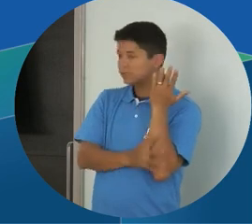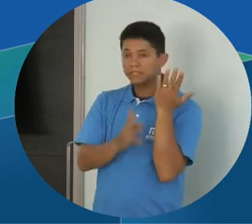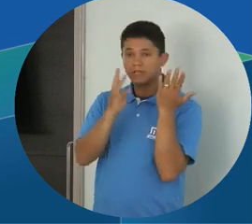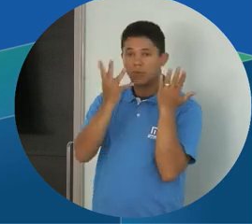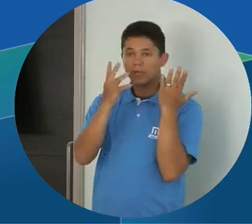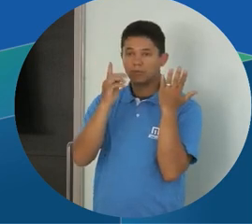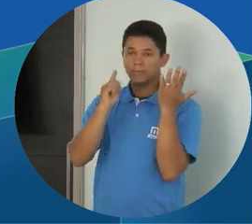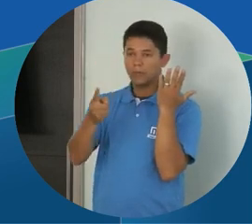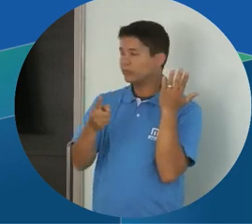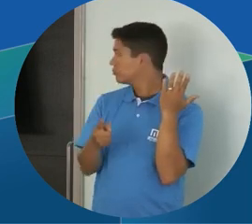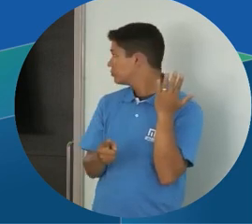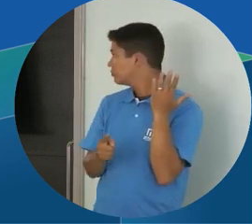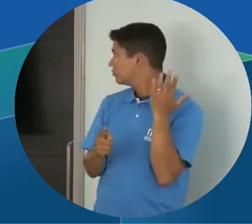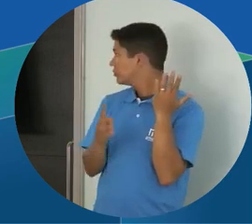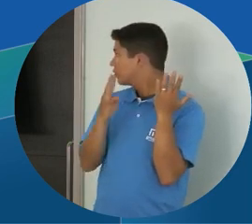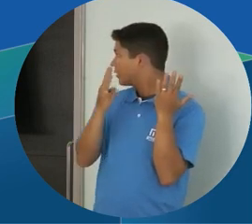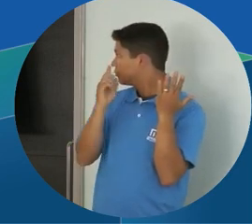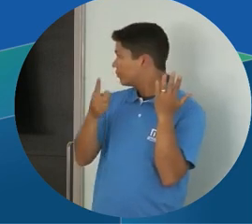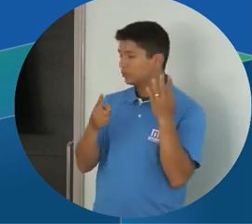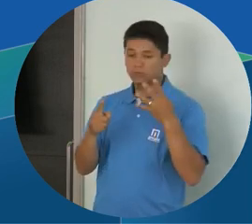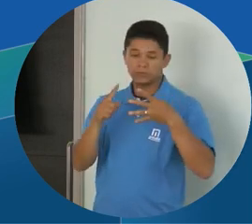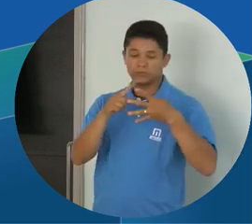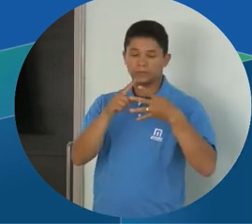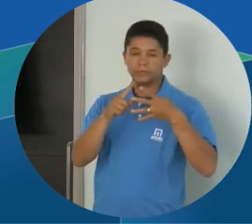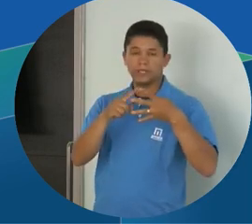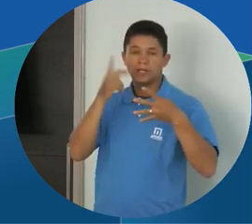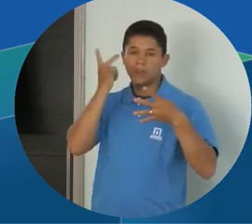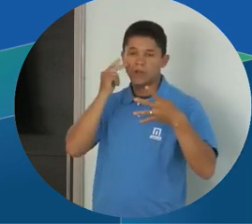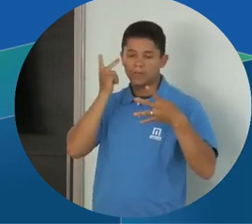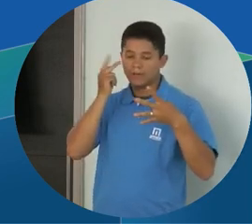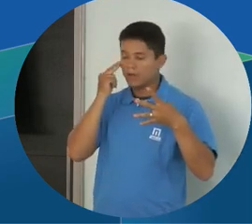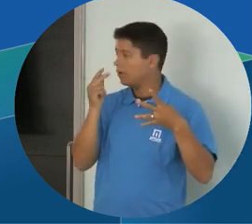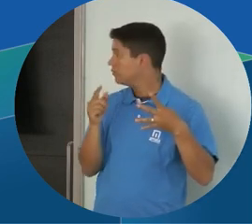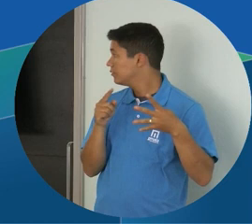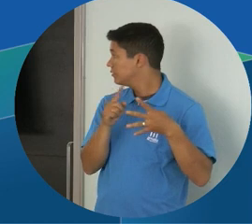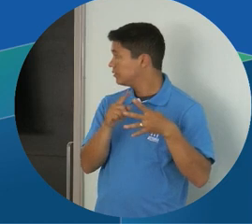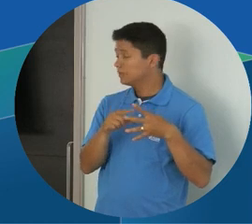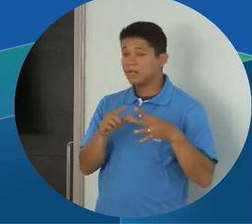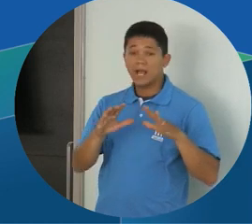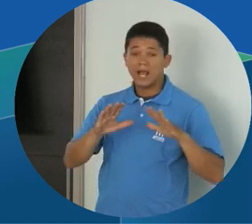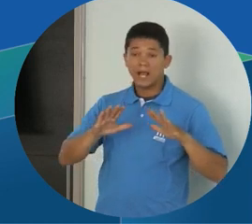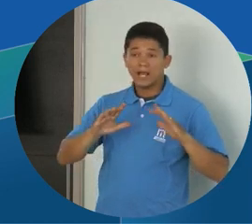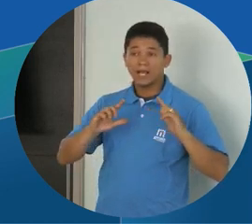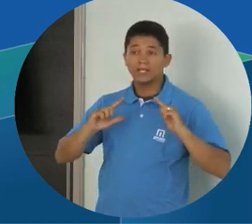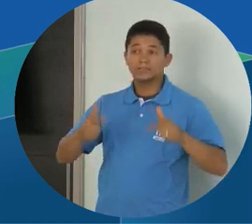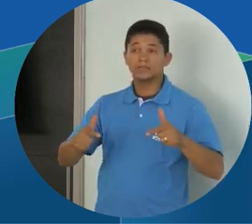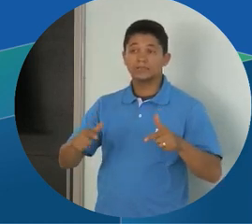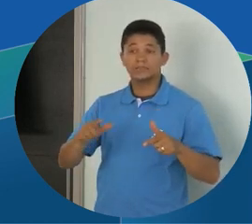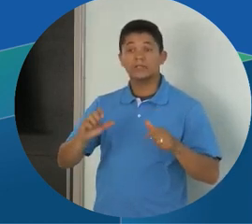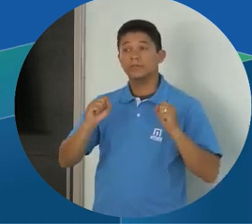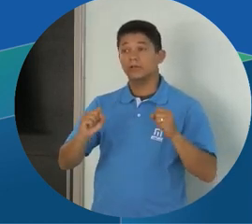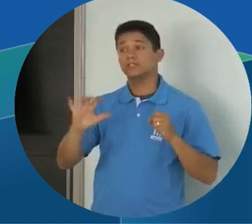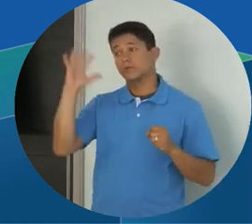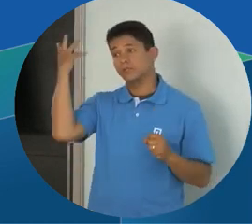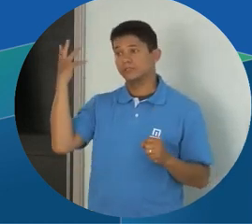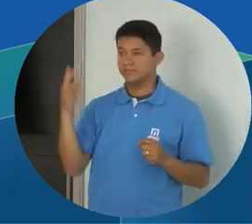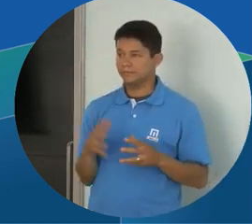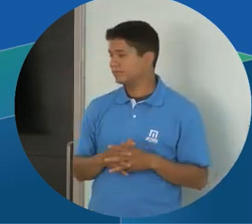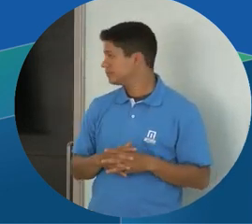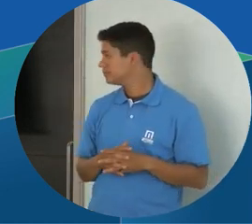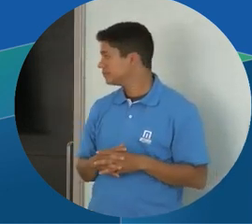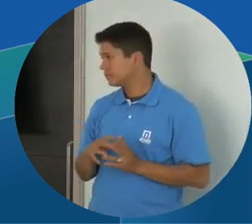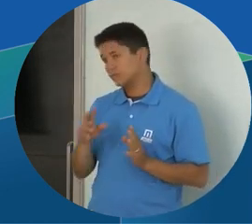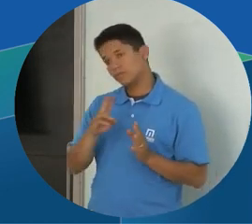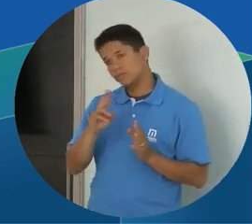é a condição normal, onde as ações têm uma grande probabilidade de ocorrer, como o próprio nome já